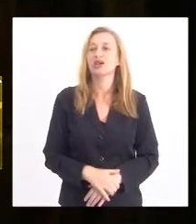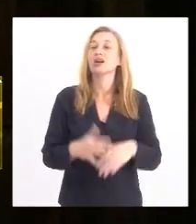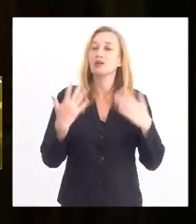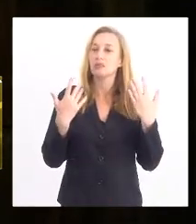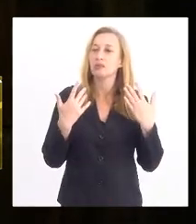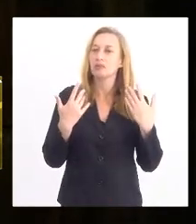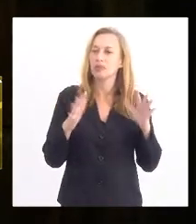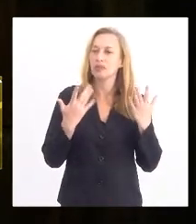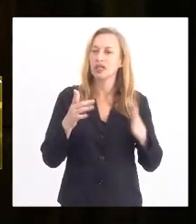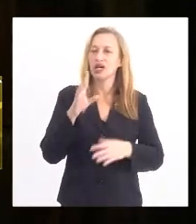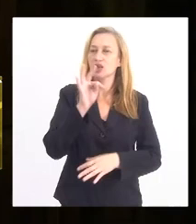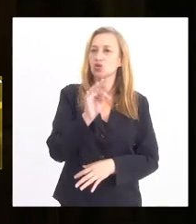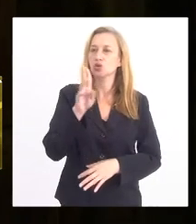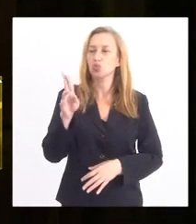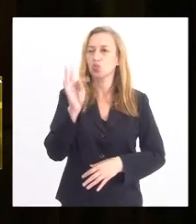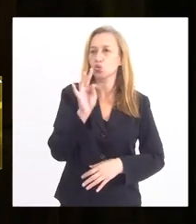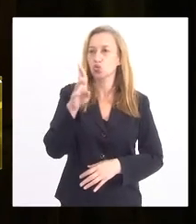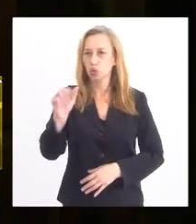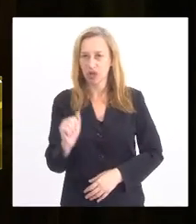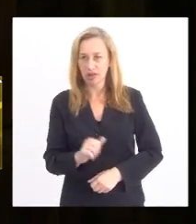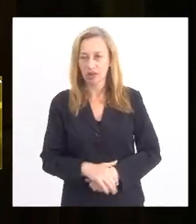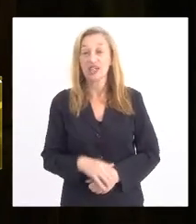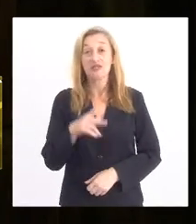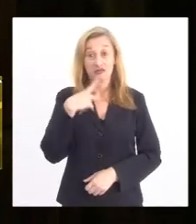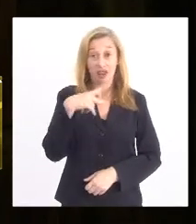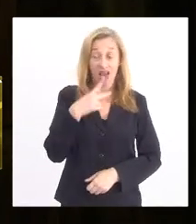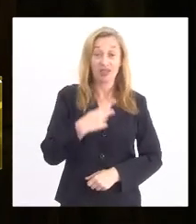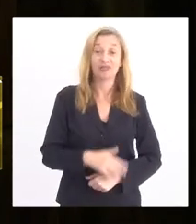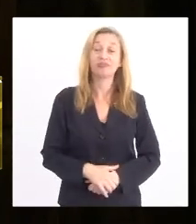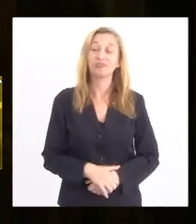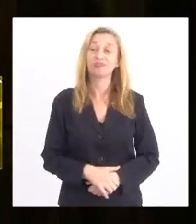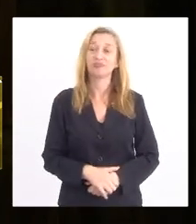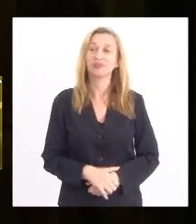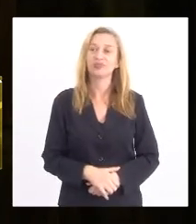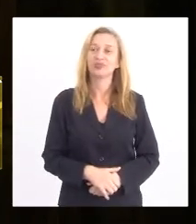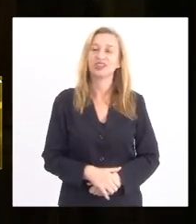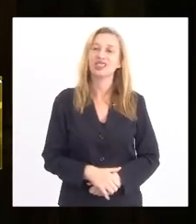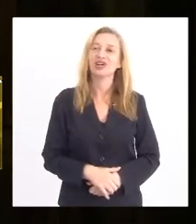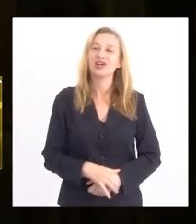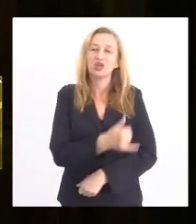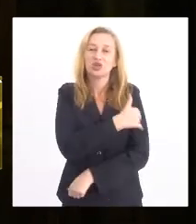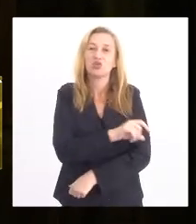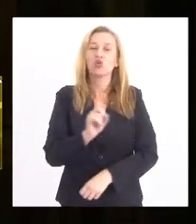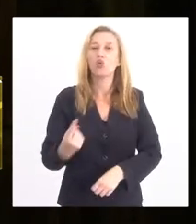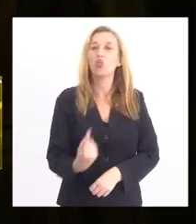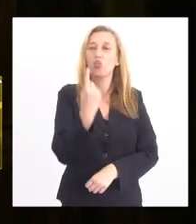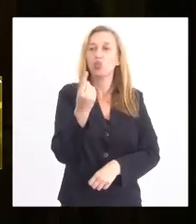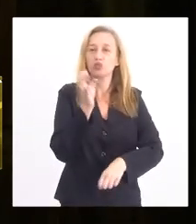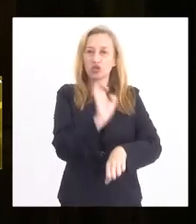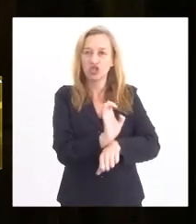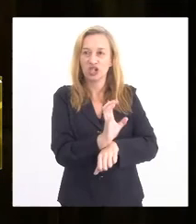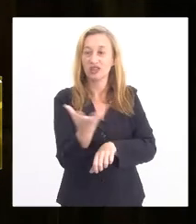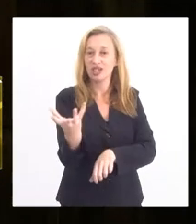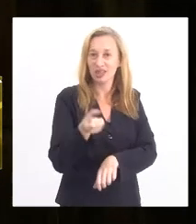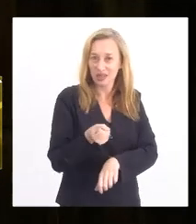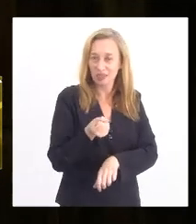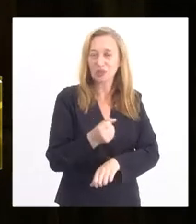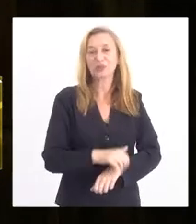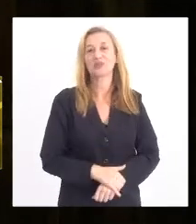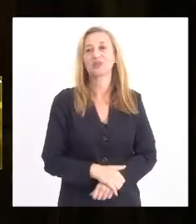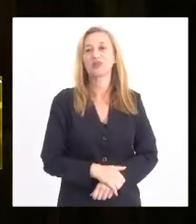tutuca perdão o e dizer que o Rio de Janeiro foi o único estado que foi contemplado